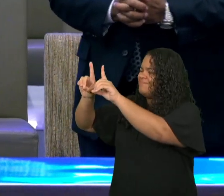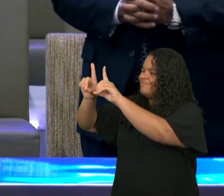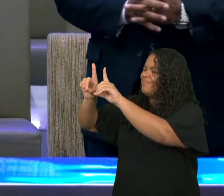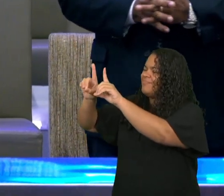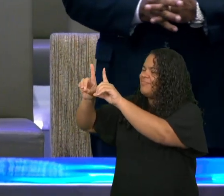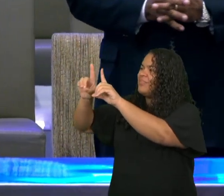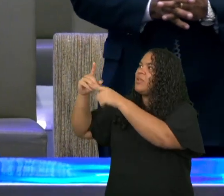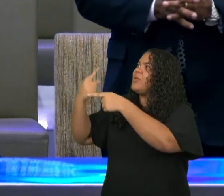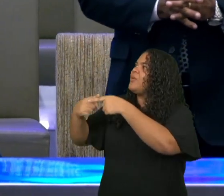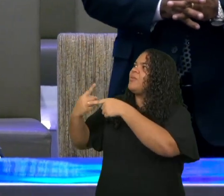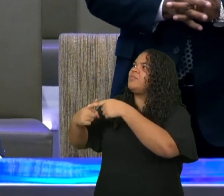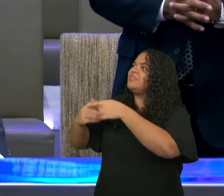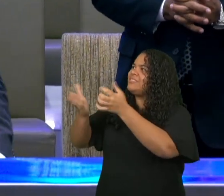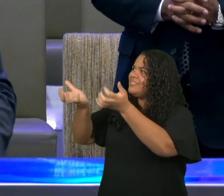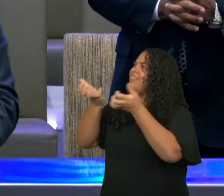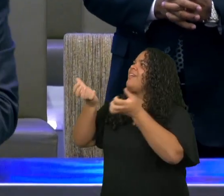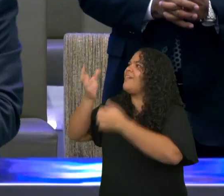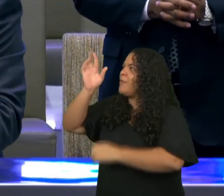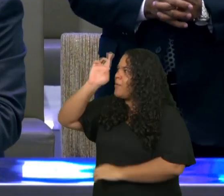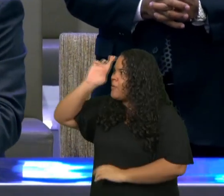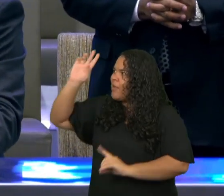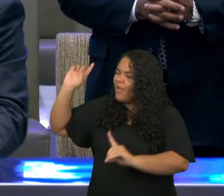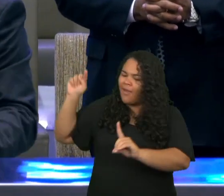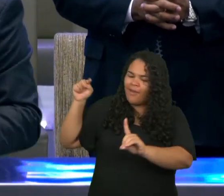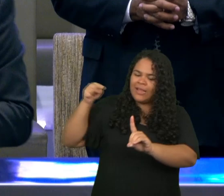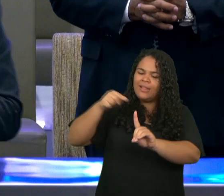porque eu quero o teu propósito.